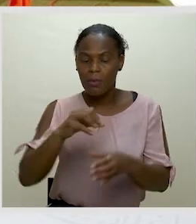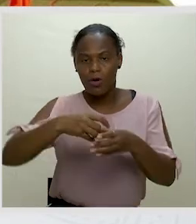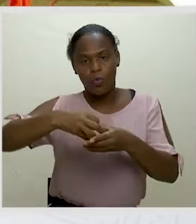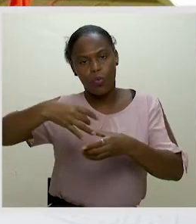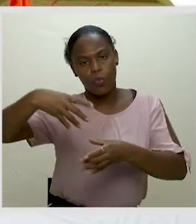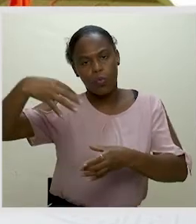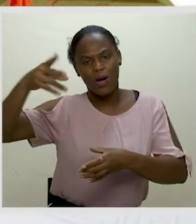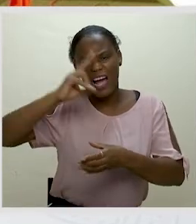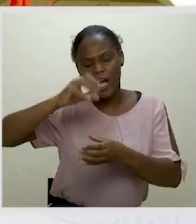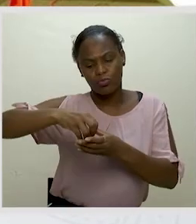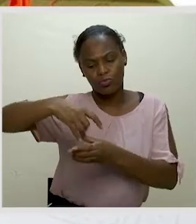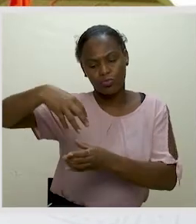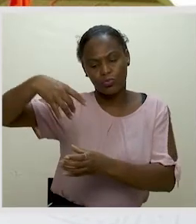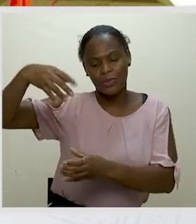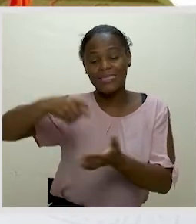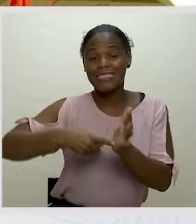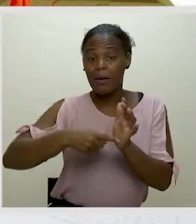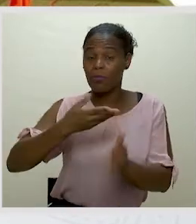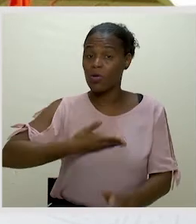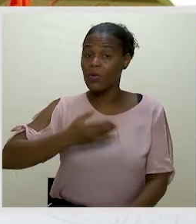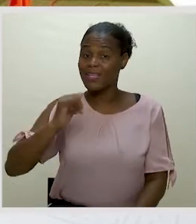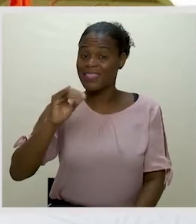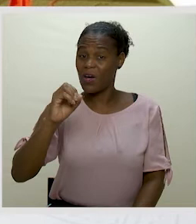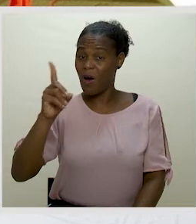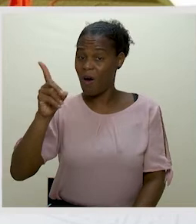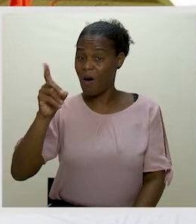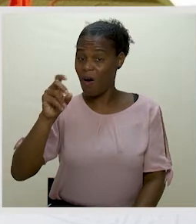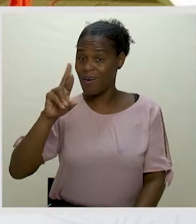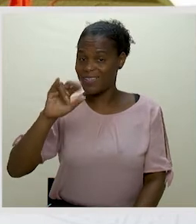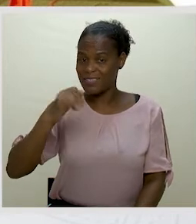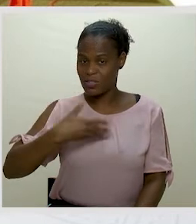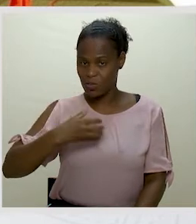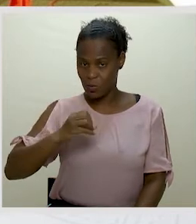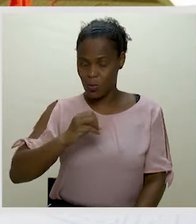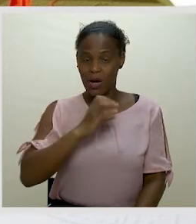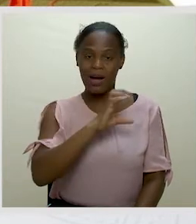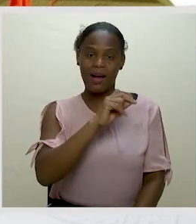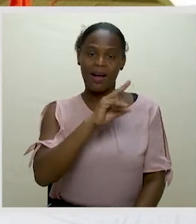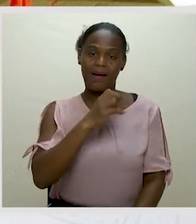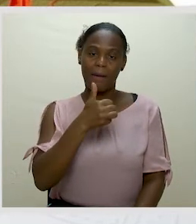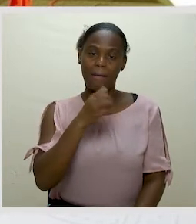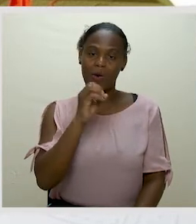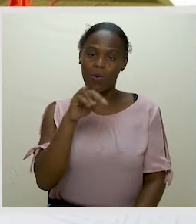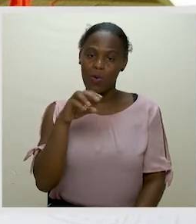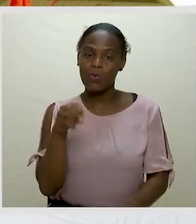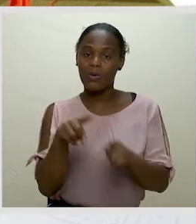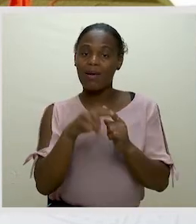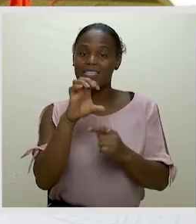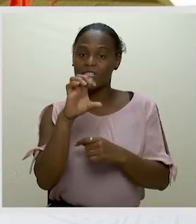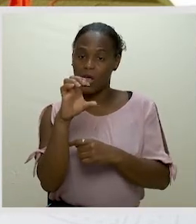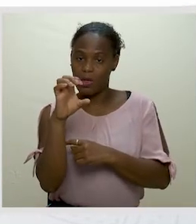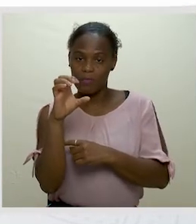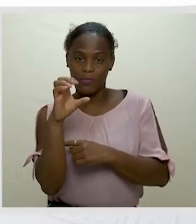e ainda saem vários gases, como por exemplo o dióxido de carbono que nós vimos faz parte da